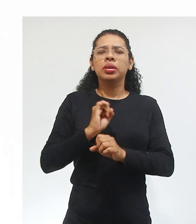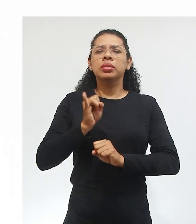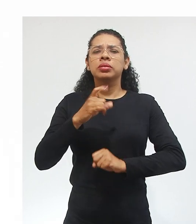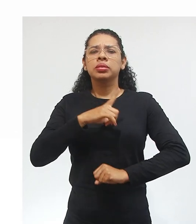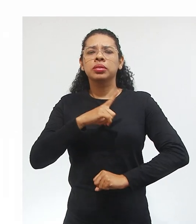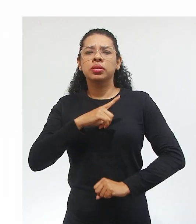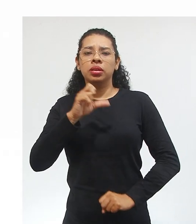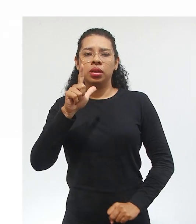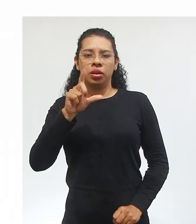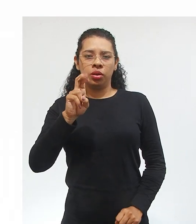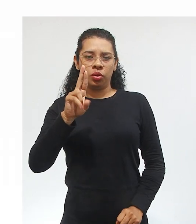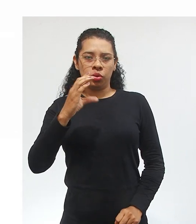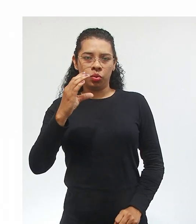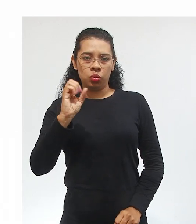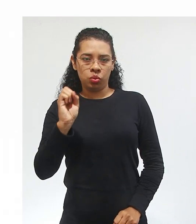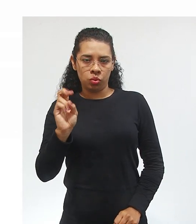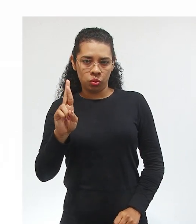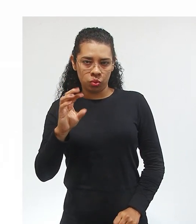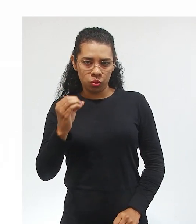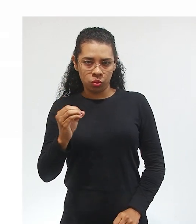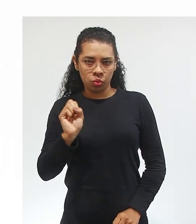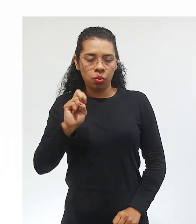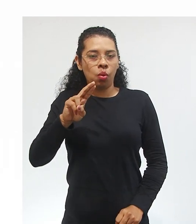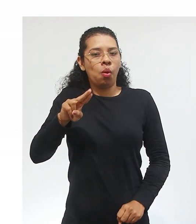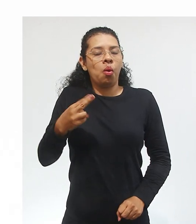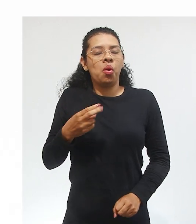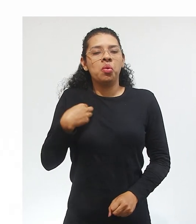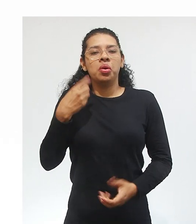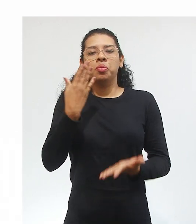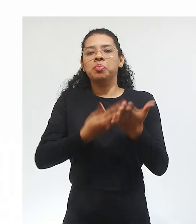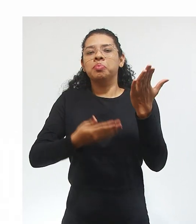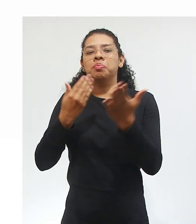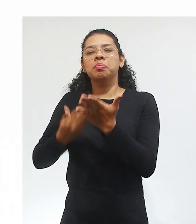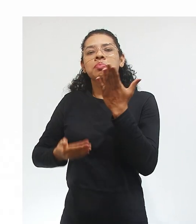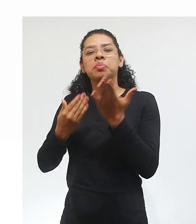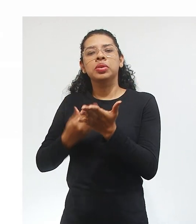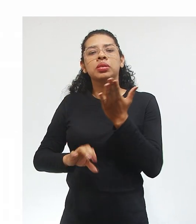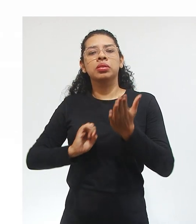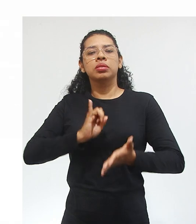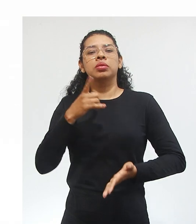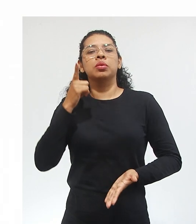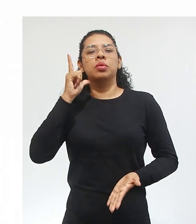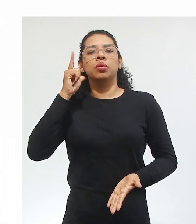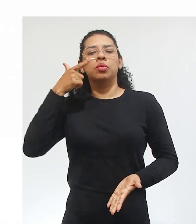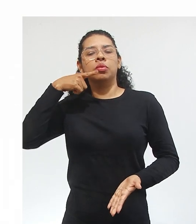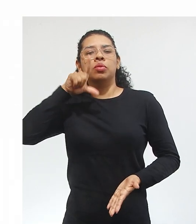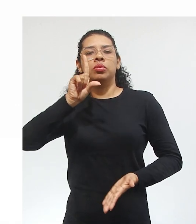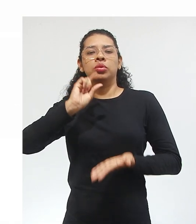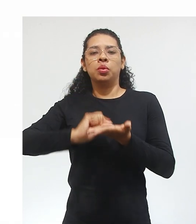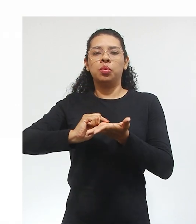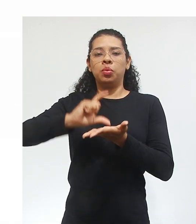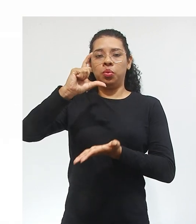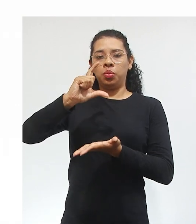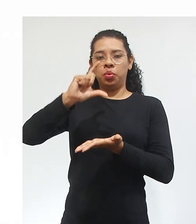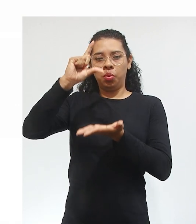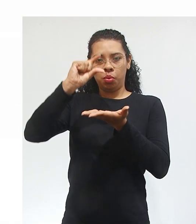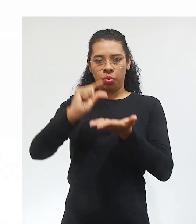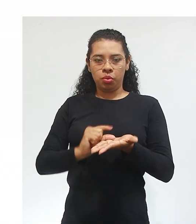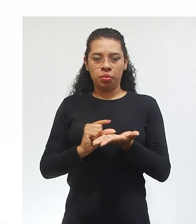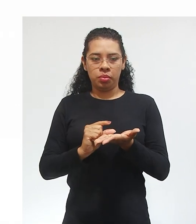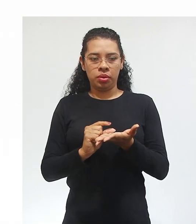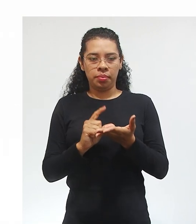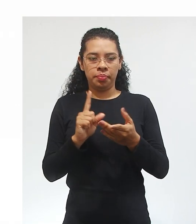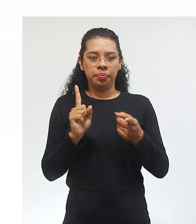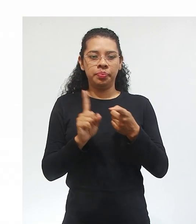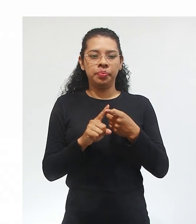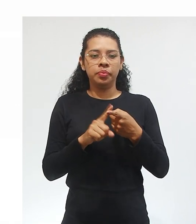seria, se teria dado lucro ou prejuízo nessa apuração aqui, tá? Então, receita de vendas, ela é o quê? É